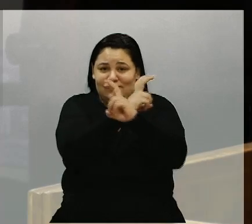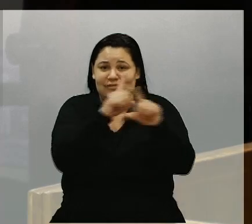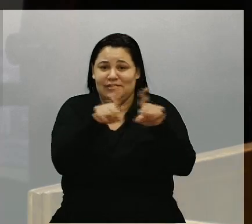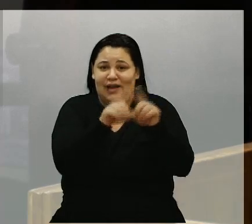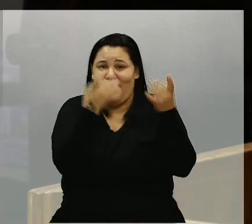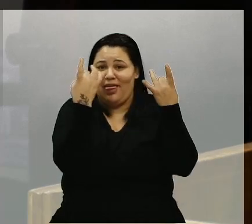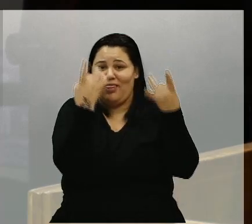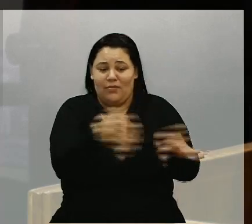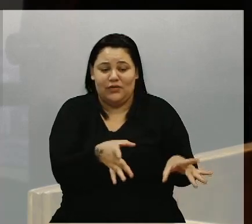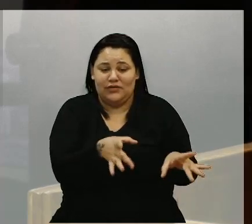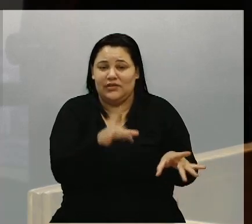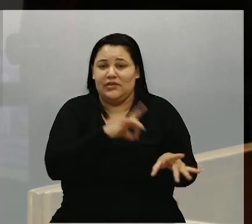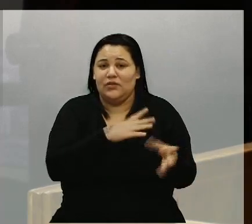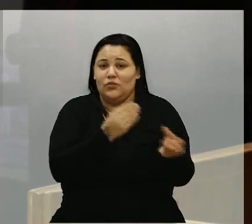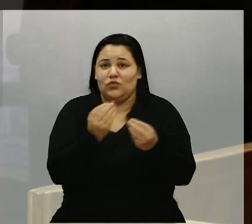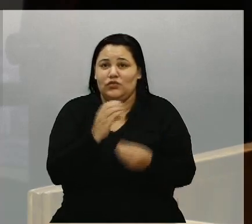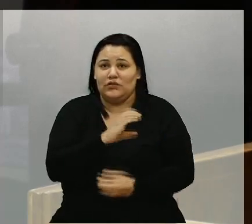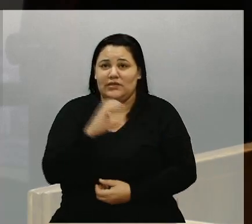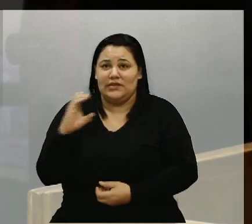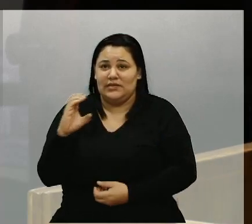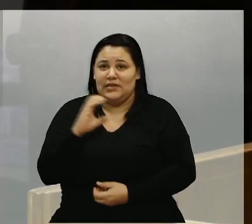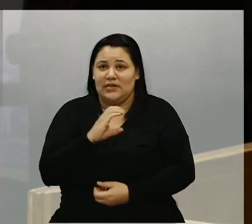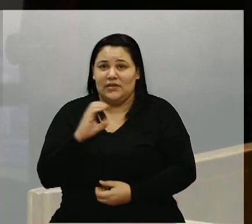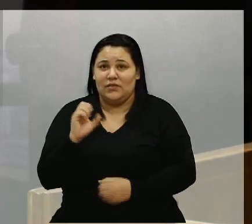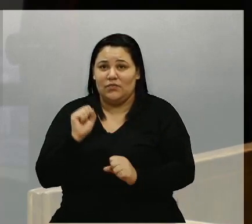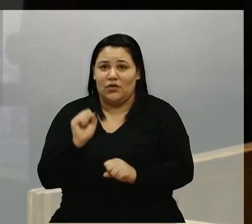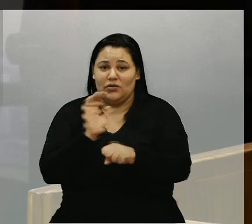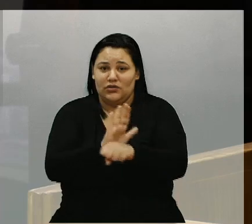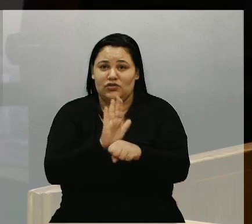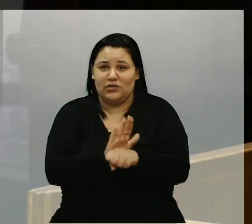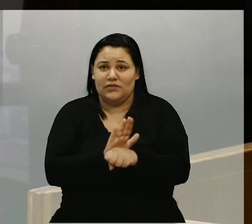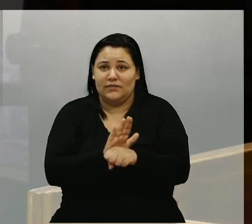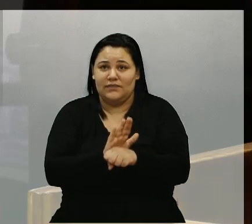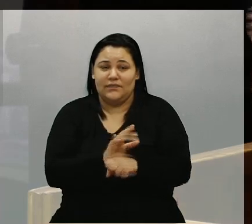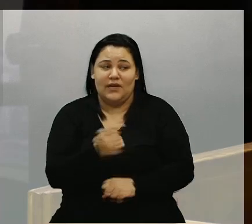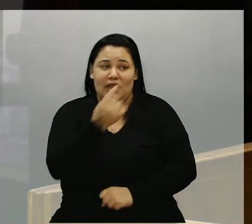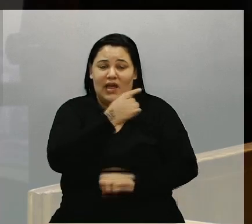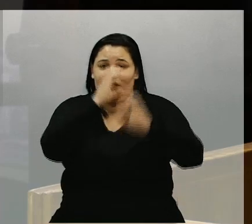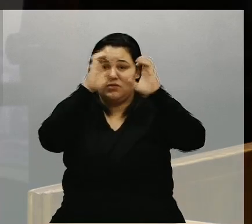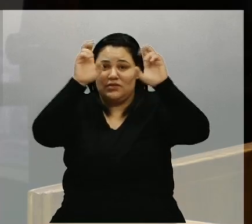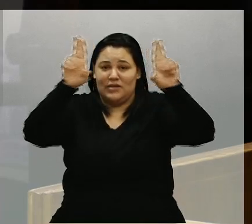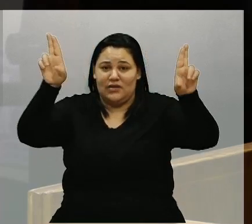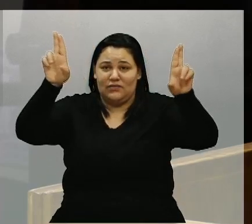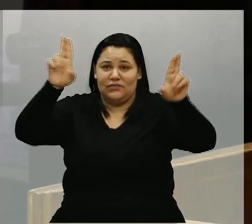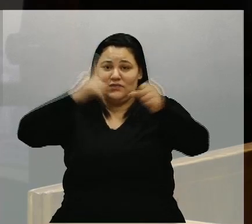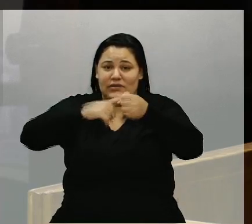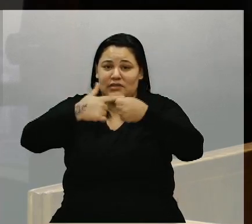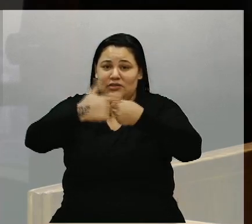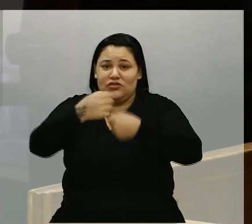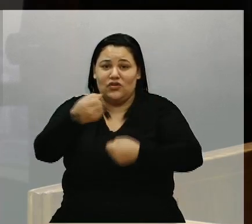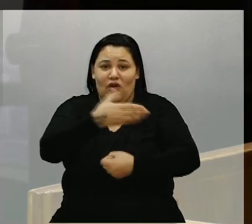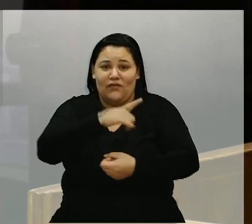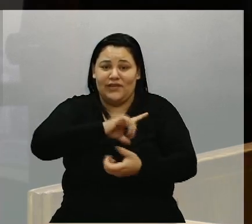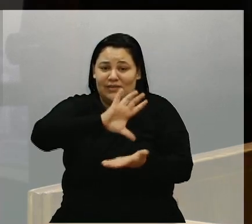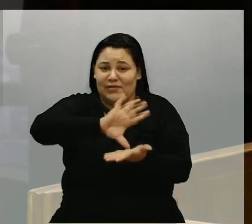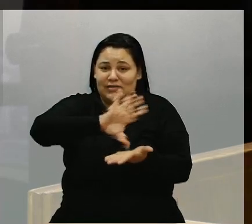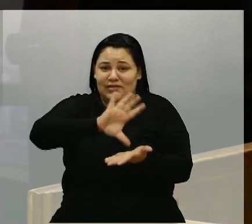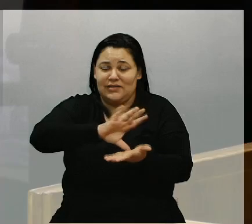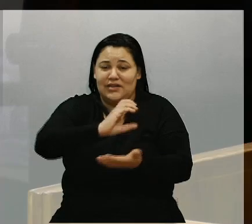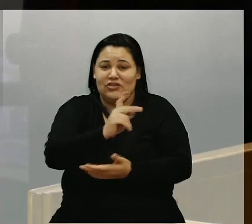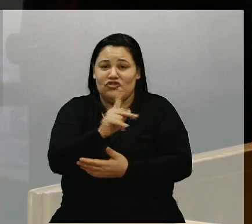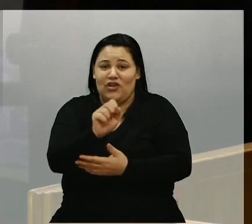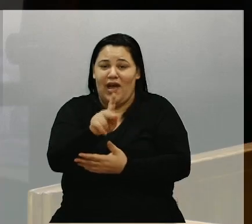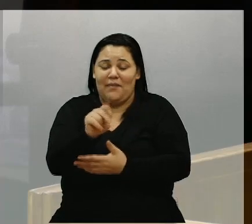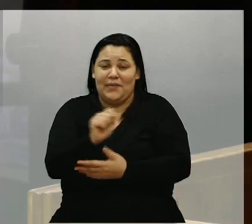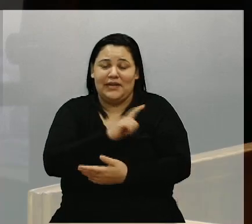que talvez possam ajudar. Luz Cor e Flor lá no céu do Cidade Nova, Pracinha da Chapa, tem várias, tem bastante mato, tá